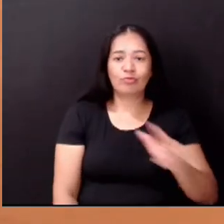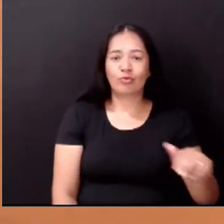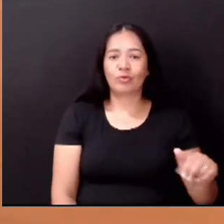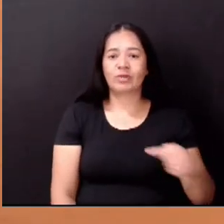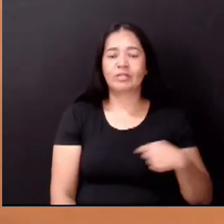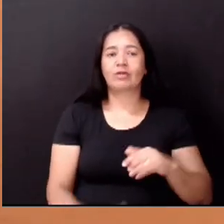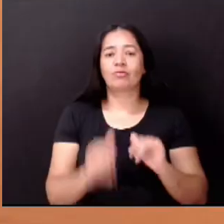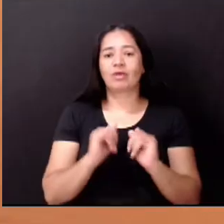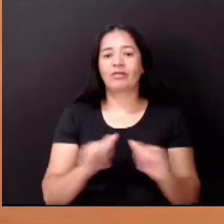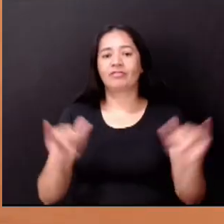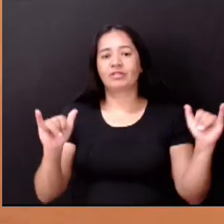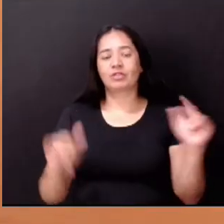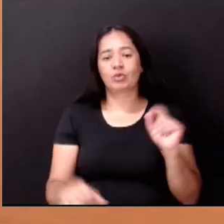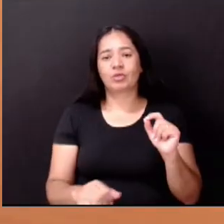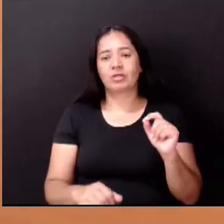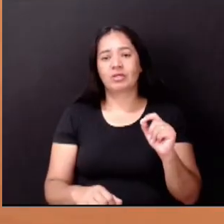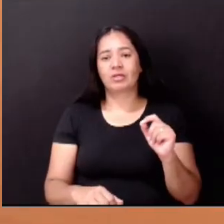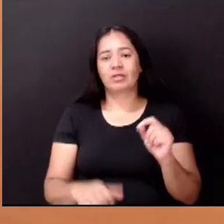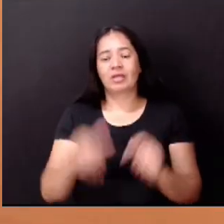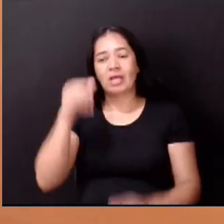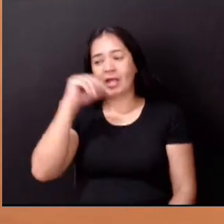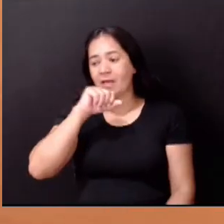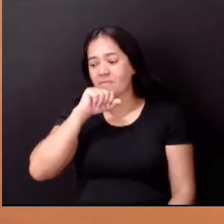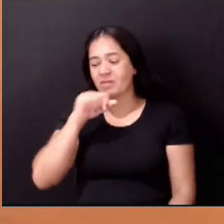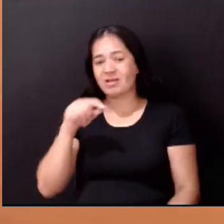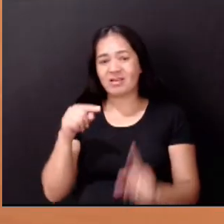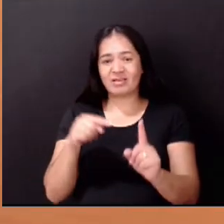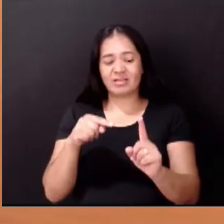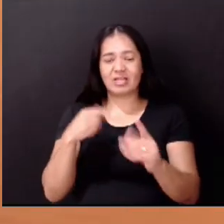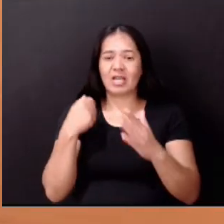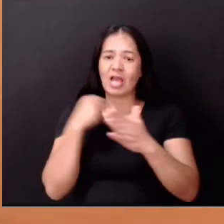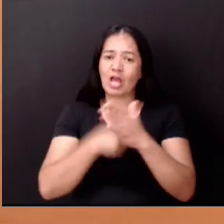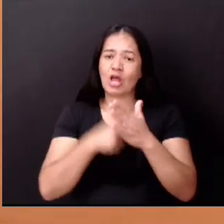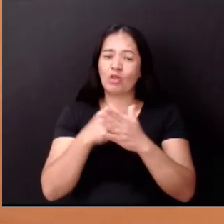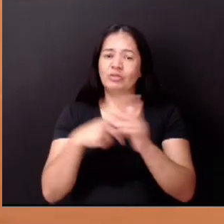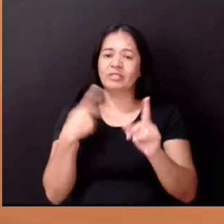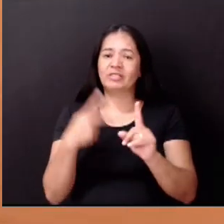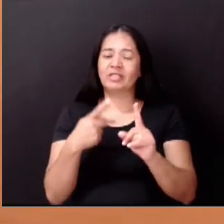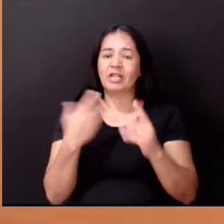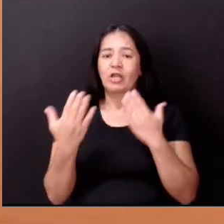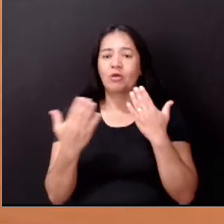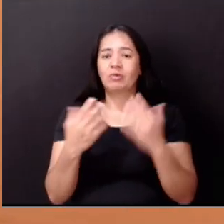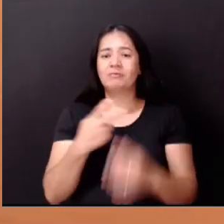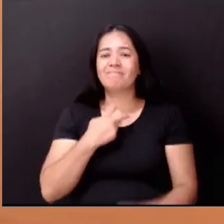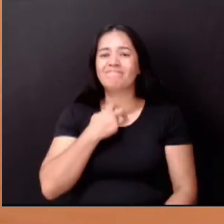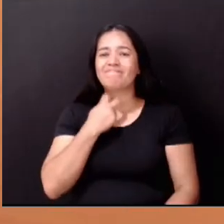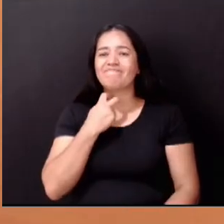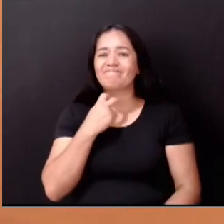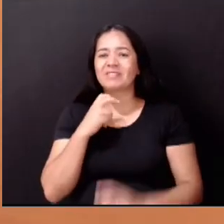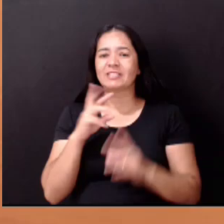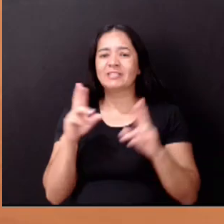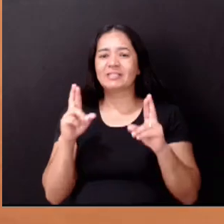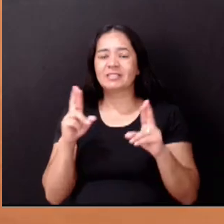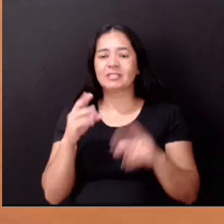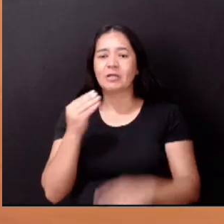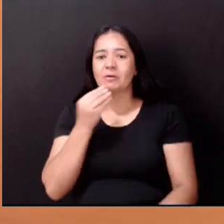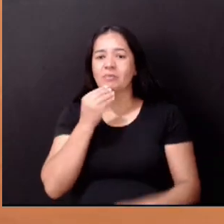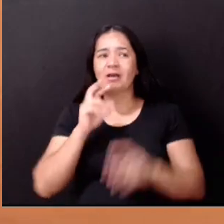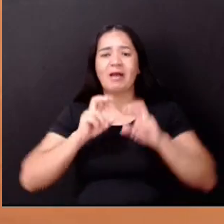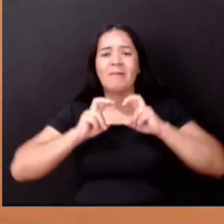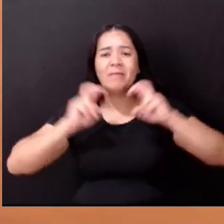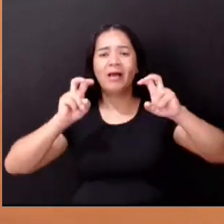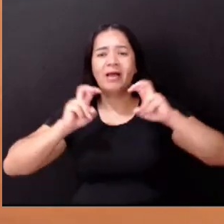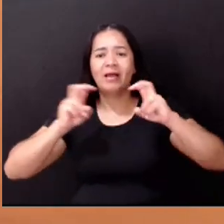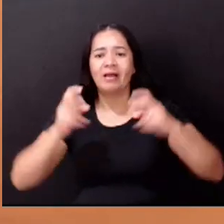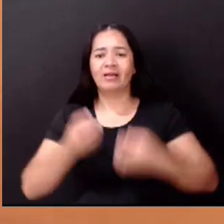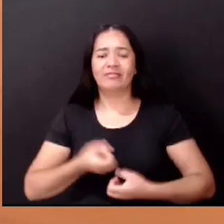mãe, ela é como um grito, né, preso na garganta. Tá sempre esperando uma oportunidade para poder falar. E